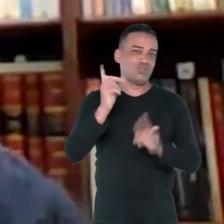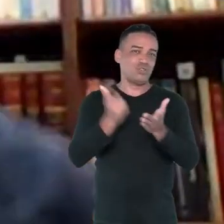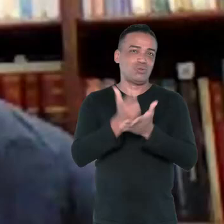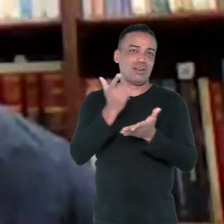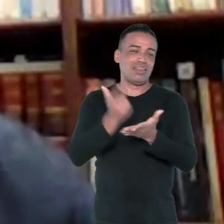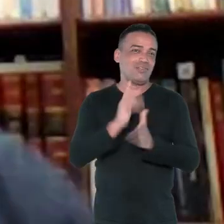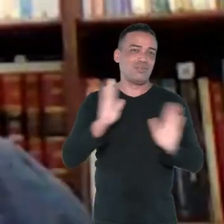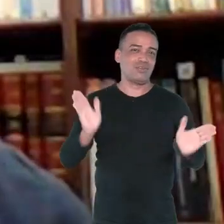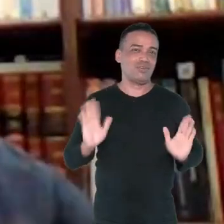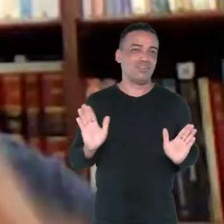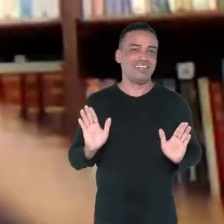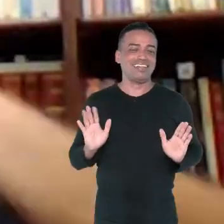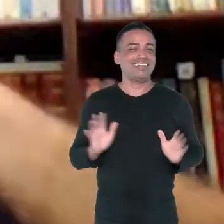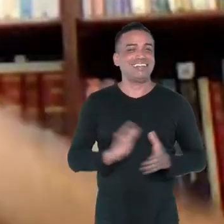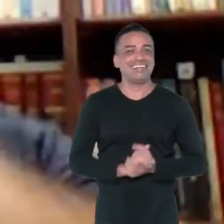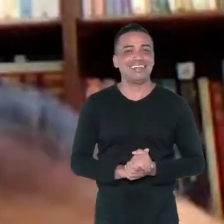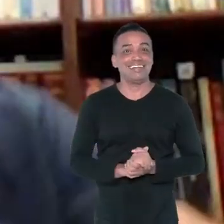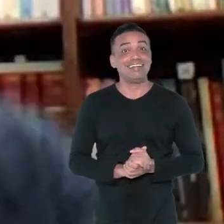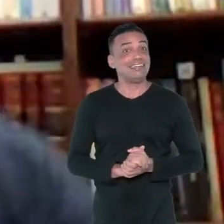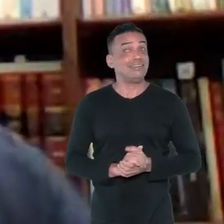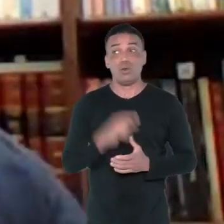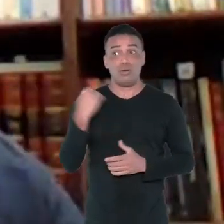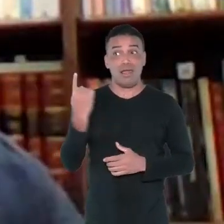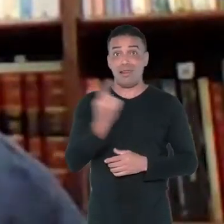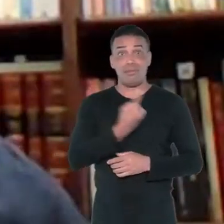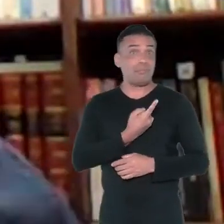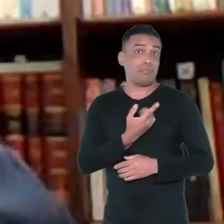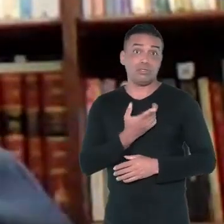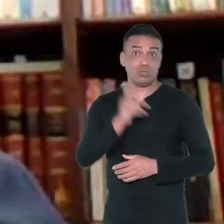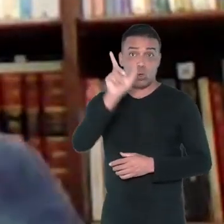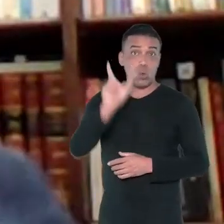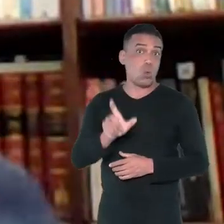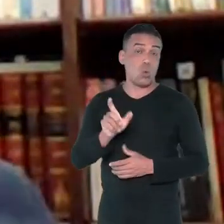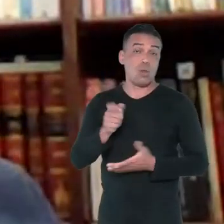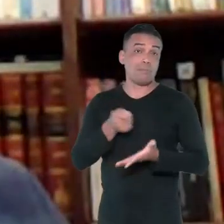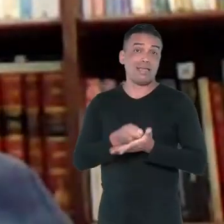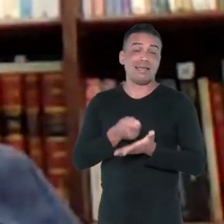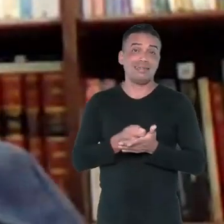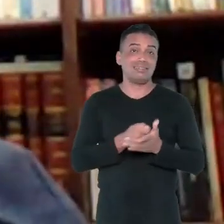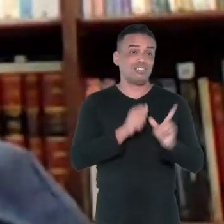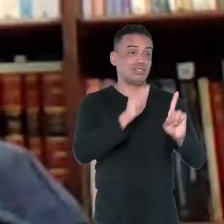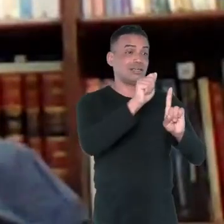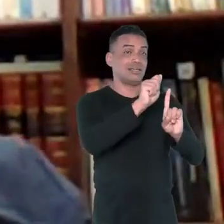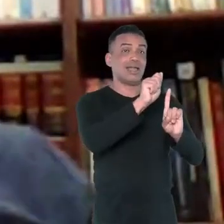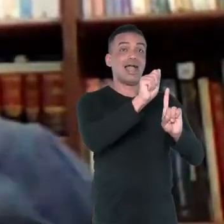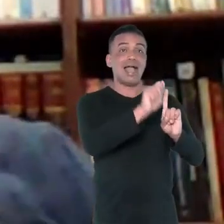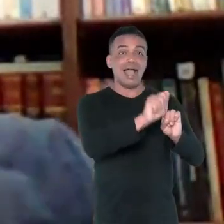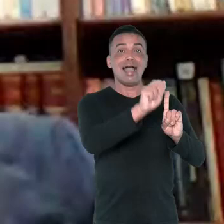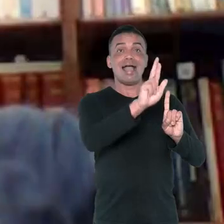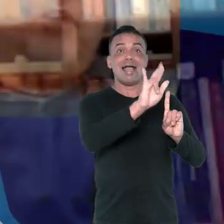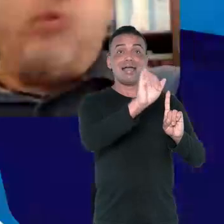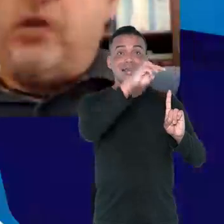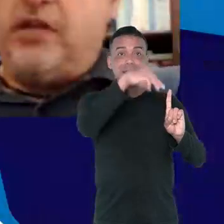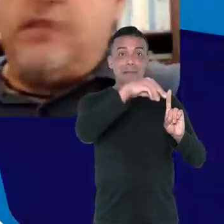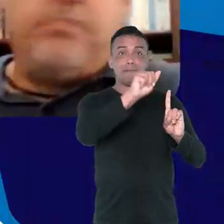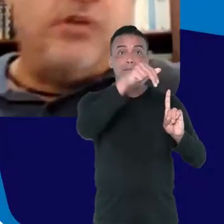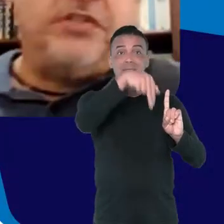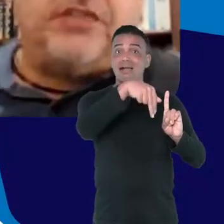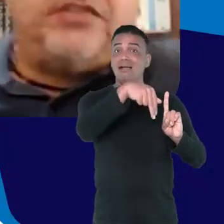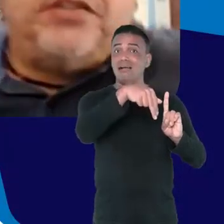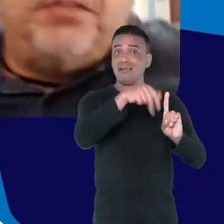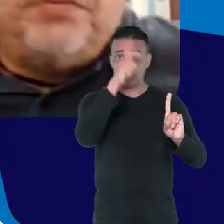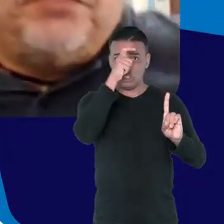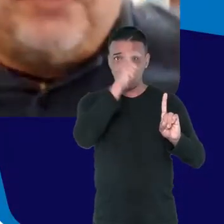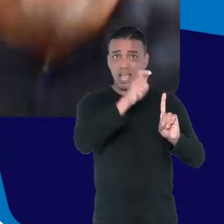como eu te disse, ninguém me garante que Arimã Sim. é uma figura diabólica. Ele pode